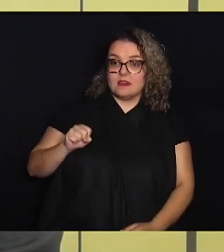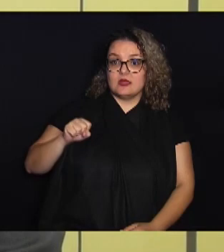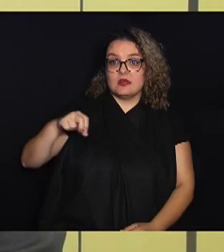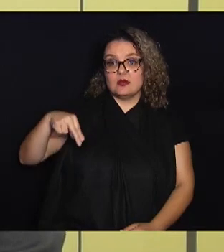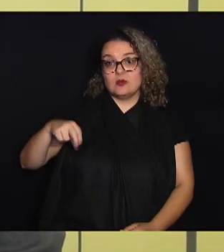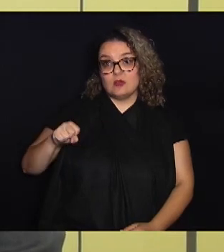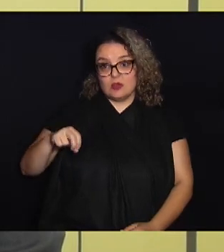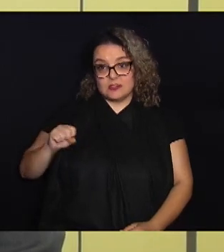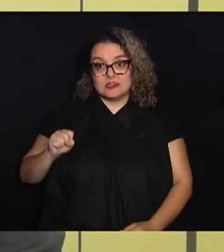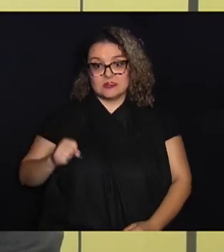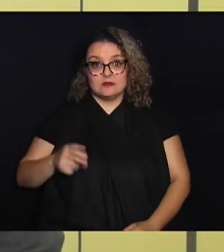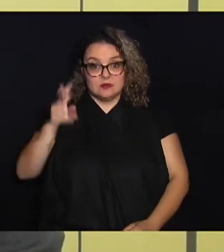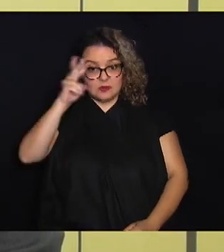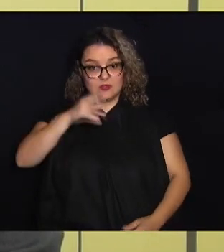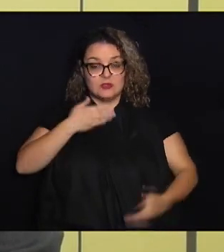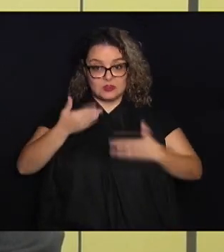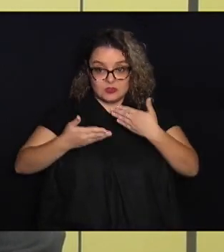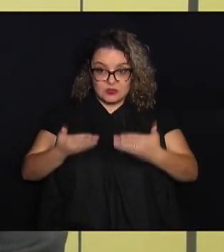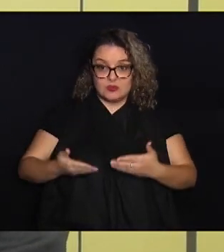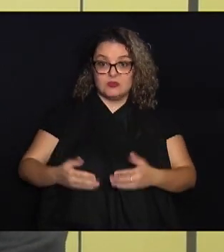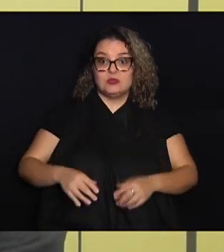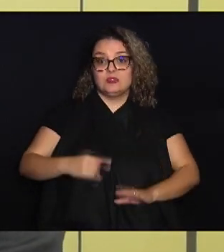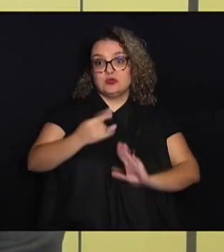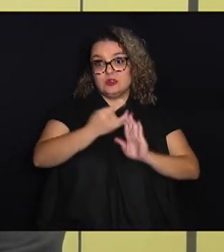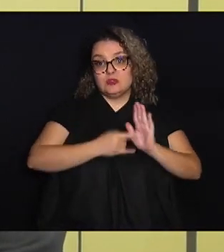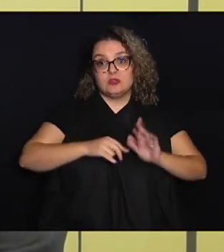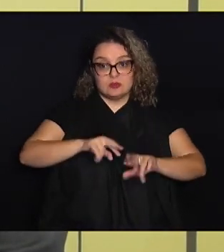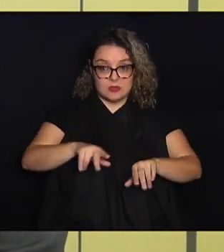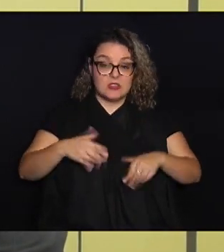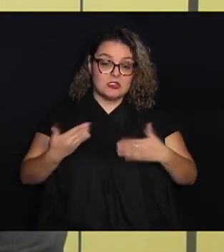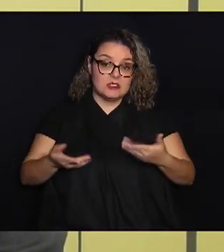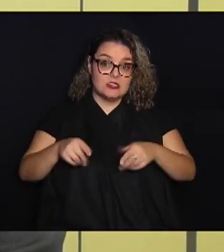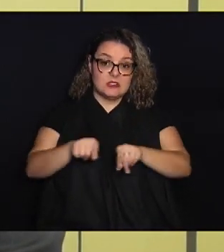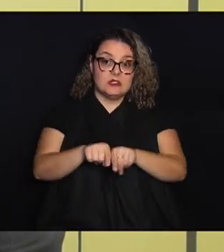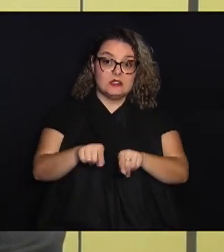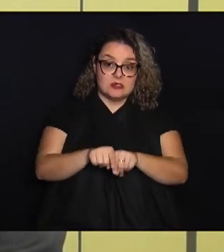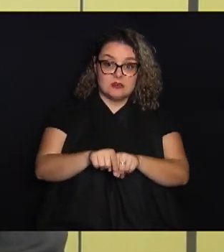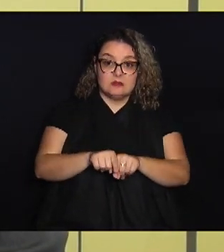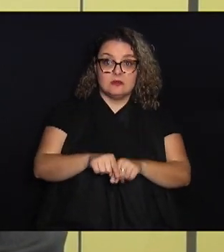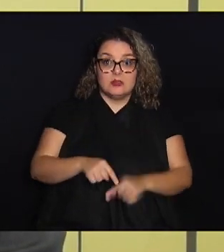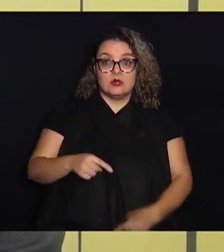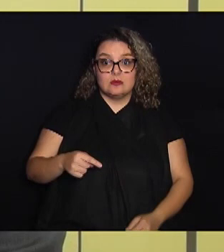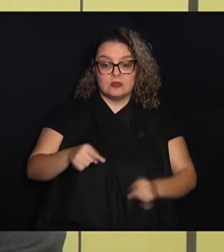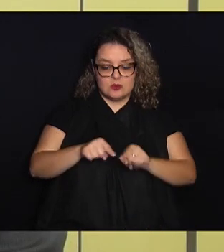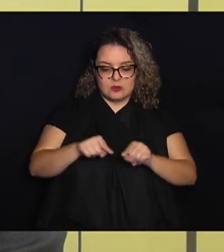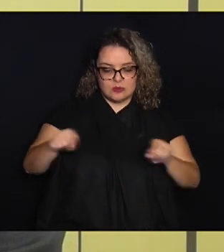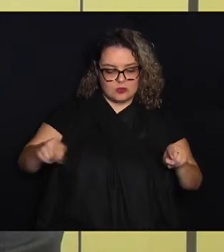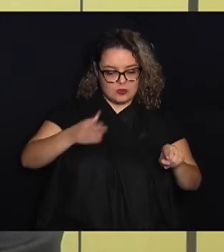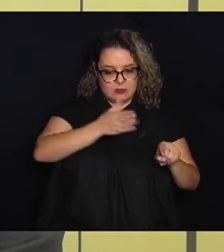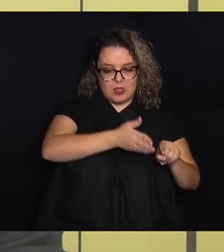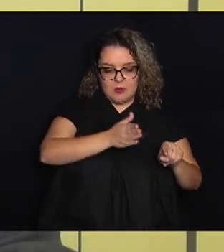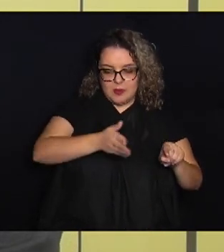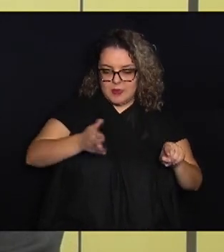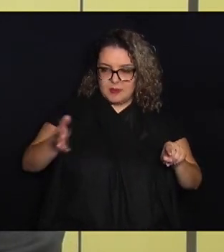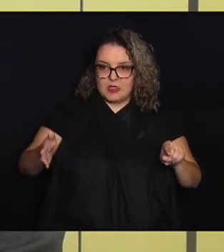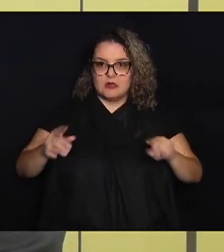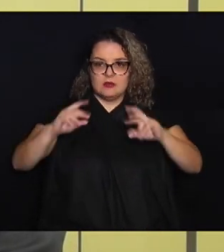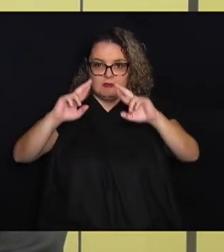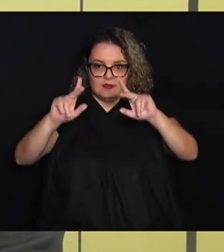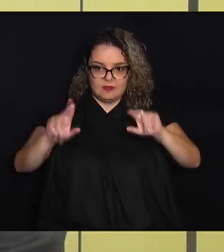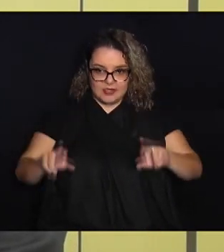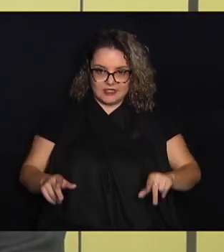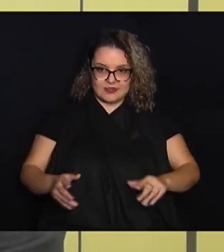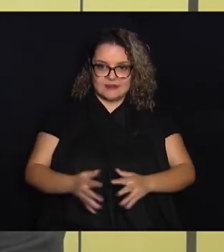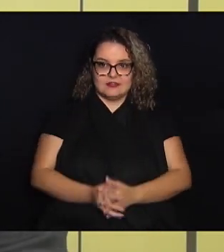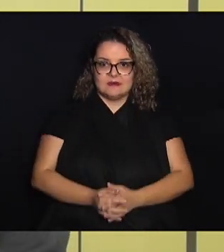contar a história da Câmara através de documentos e através de uma linha do tempo temática, várias na verdade, né?